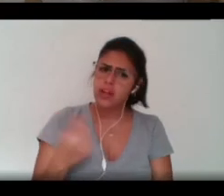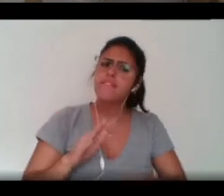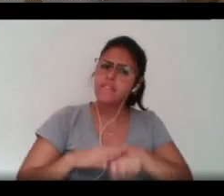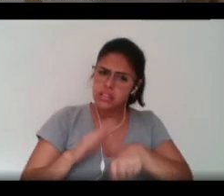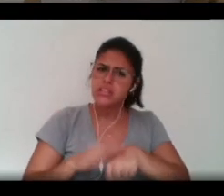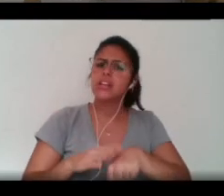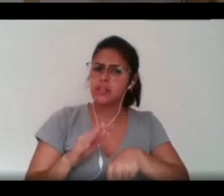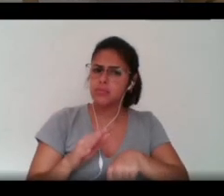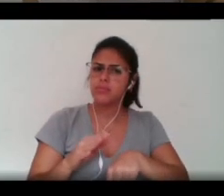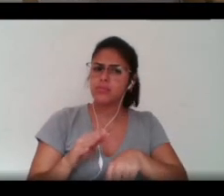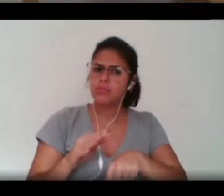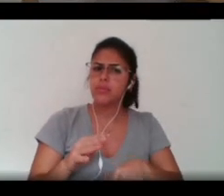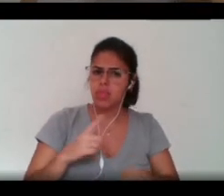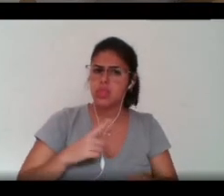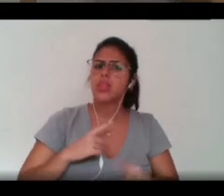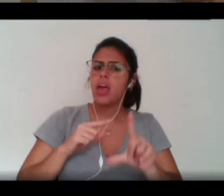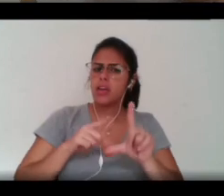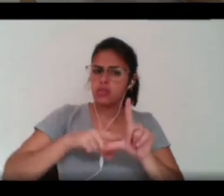Vamos encontrar?